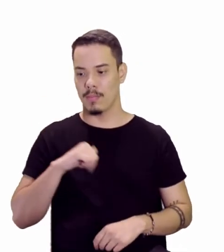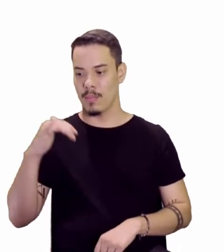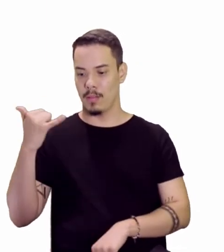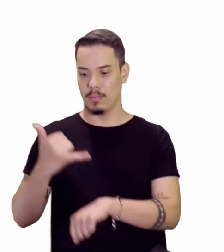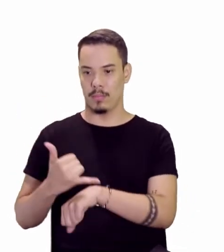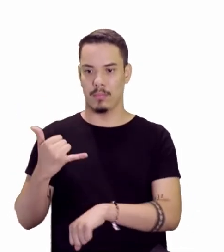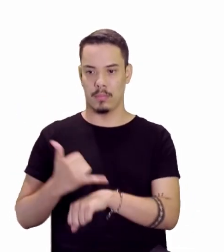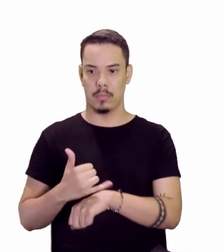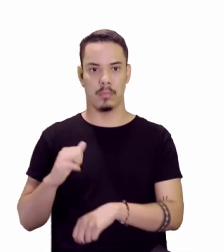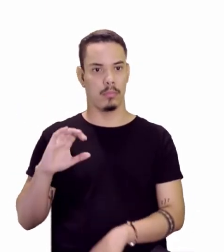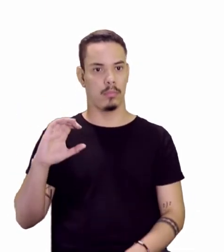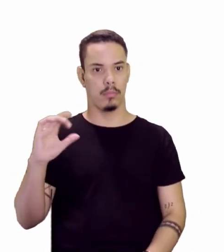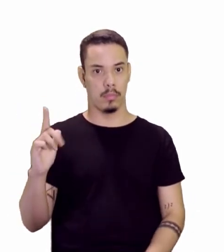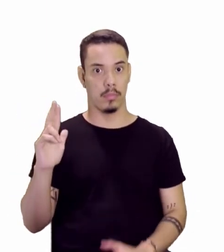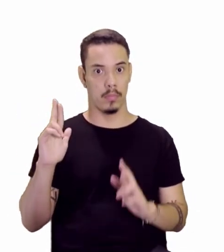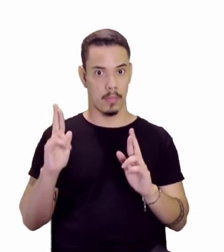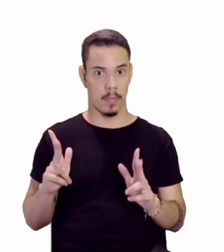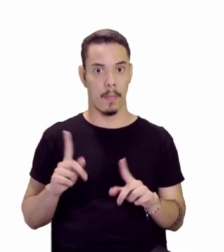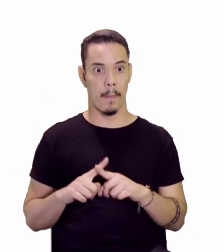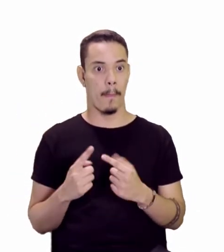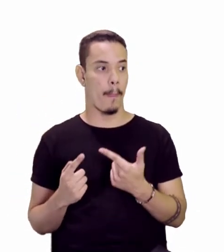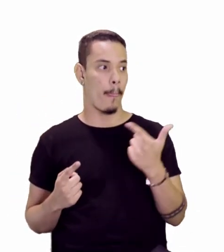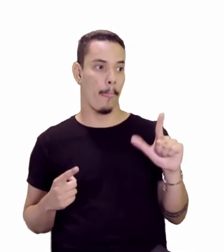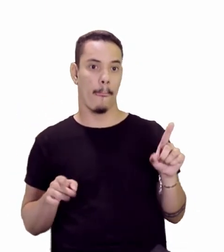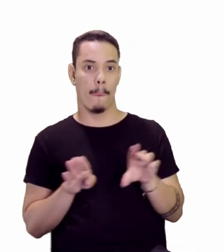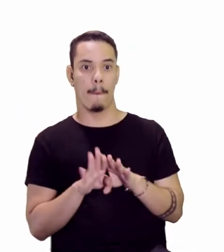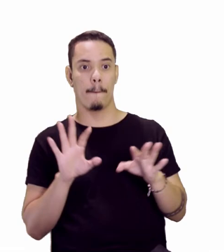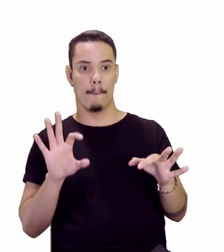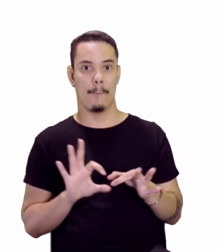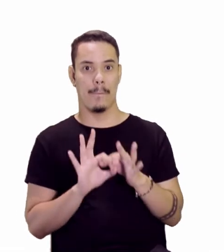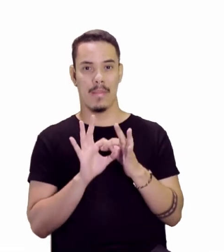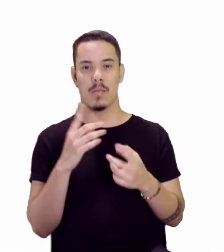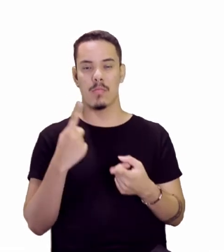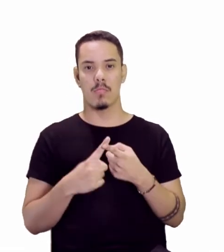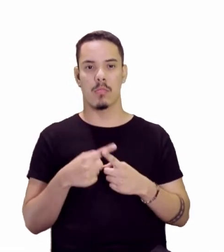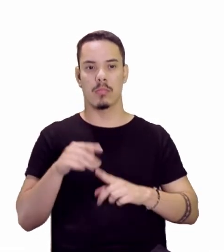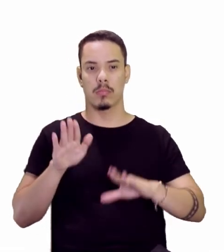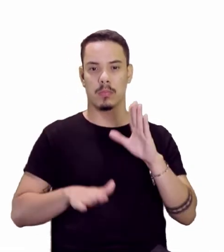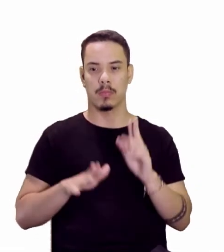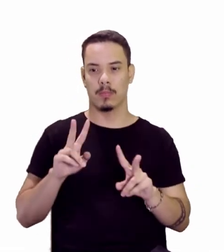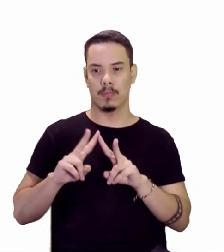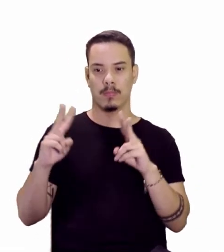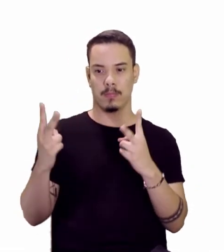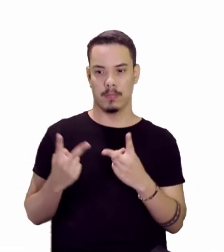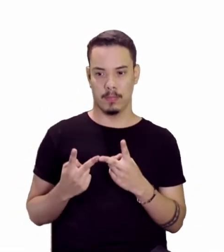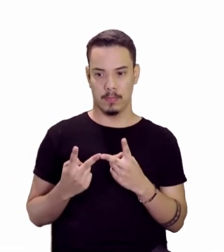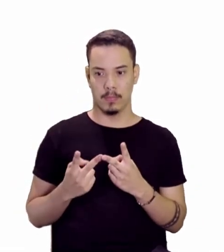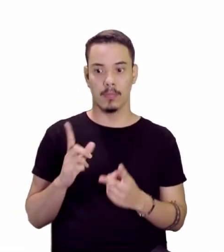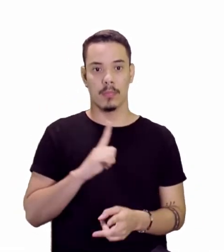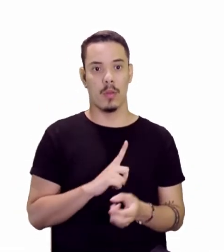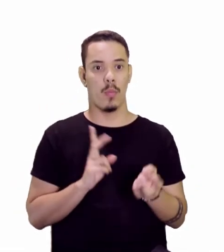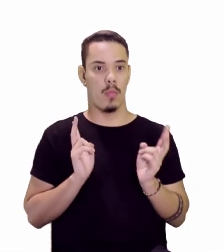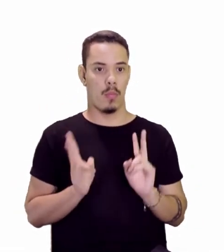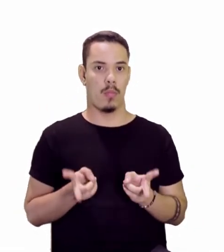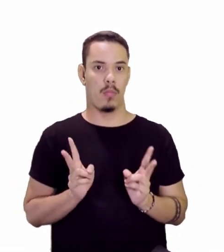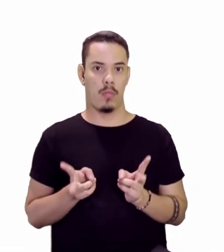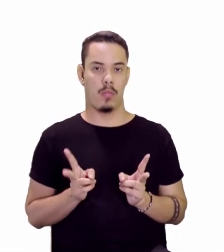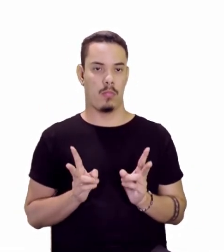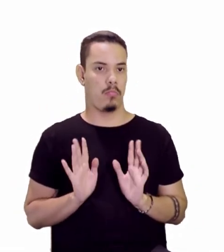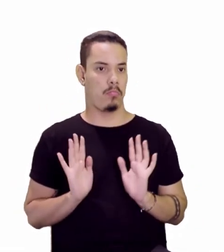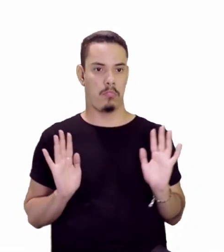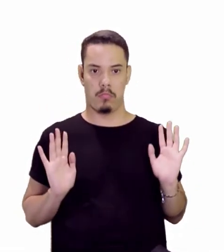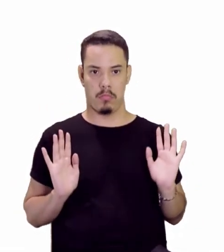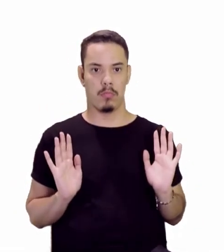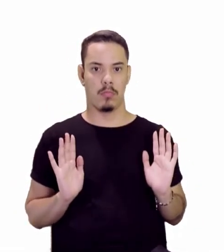que vai ter uma massa maior. Aí sim. Certeza. Mas o impulso é o mesmo, porque o impulso depende só do volume, né? E tem o mesmo volume, então. Né?